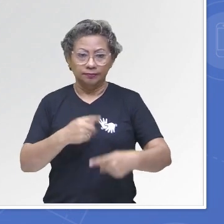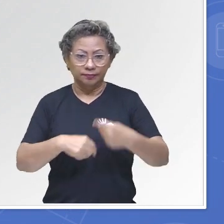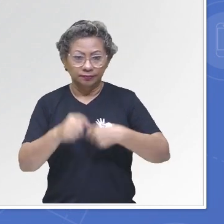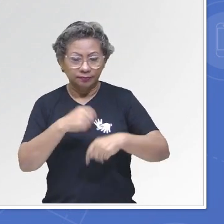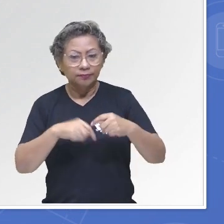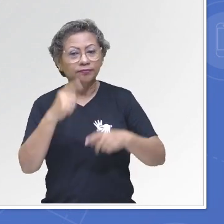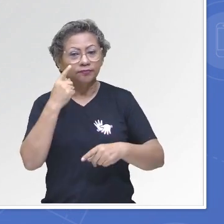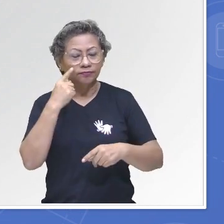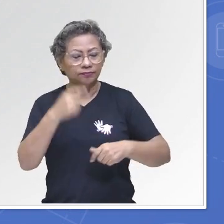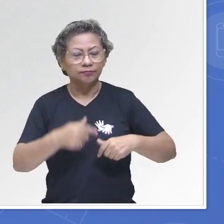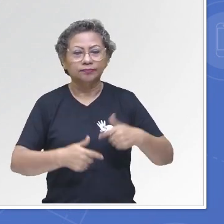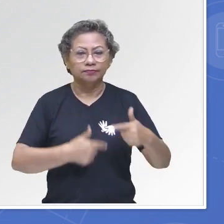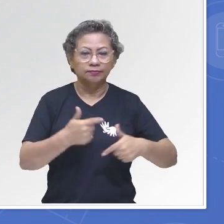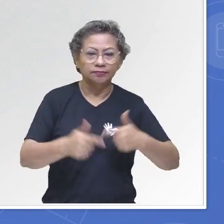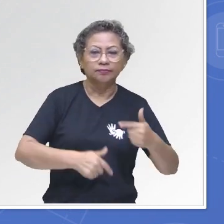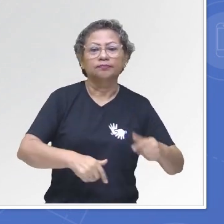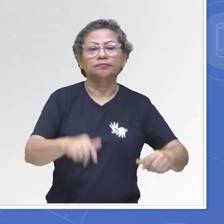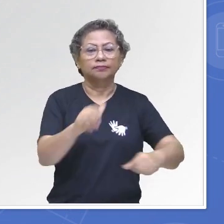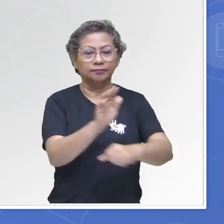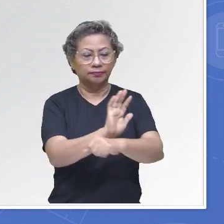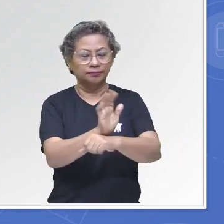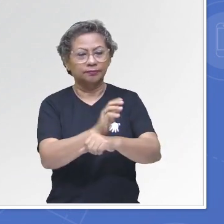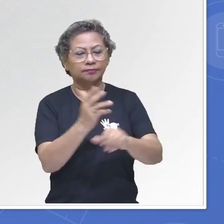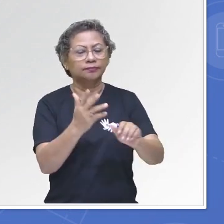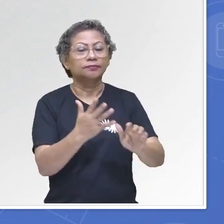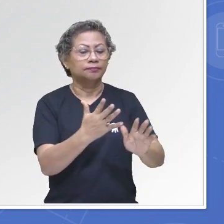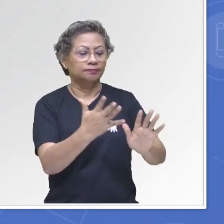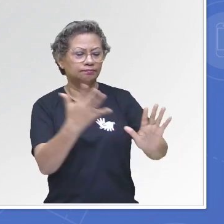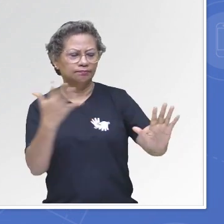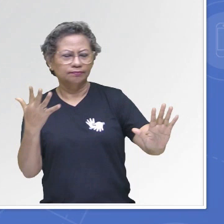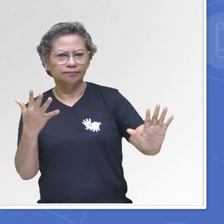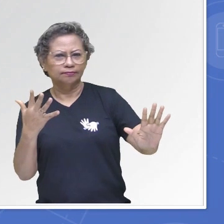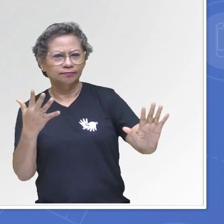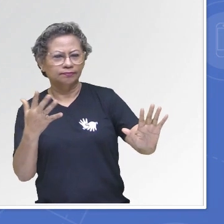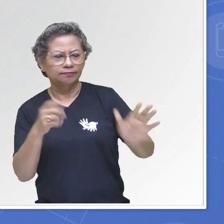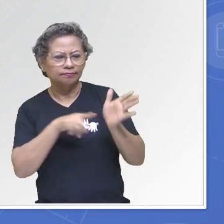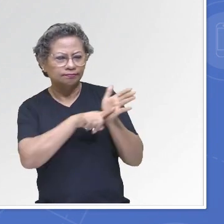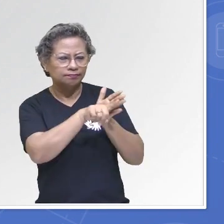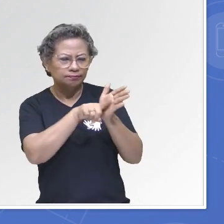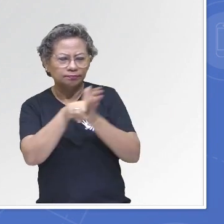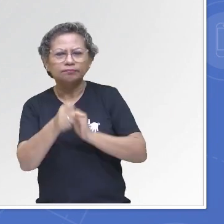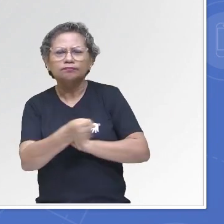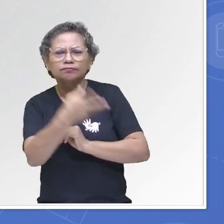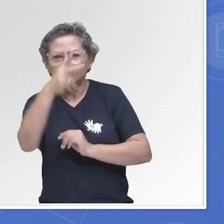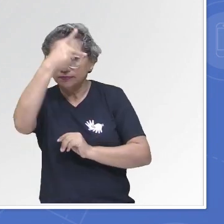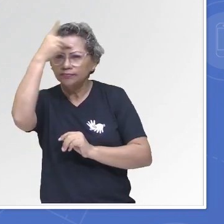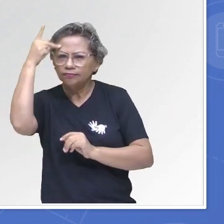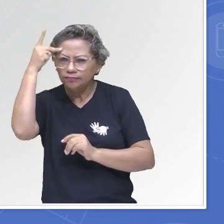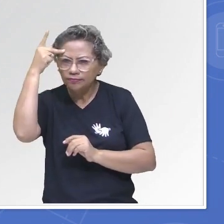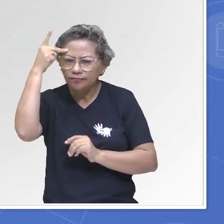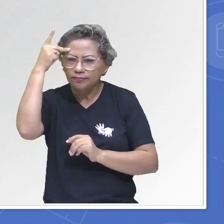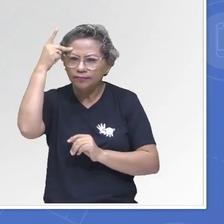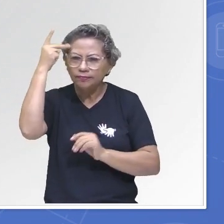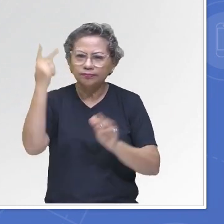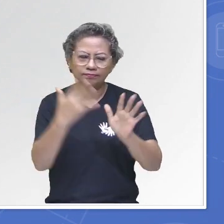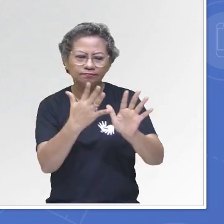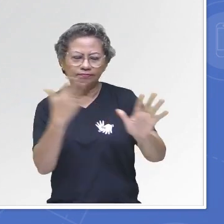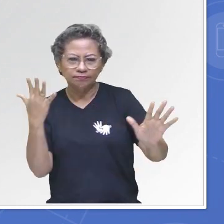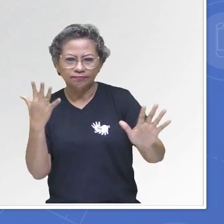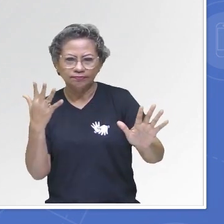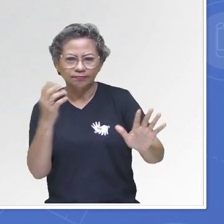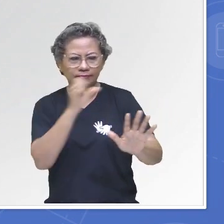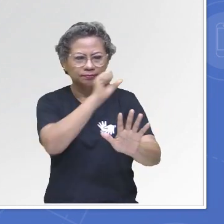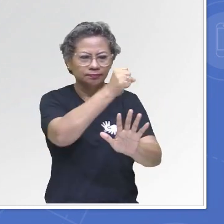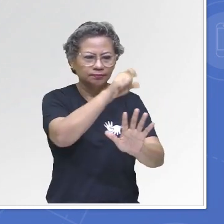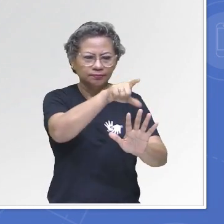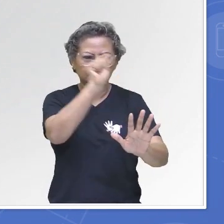uma pesquisa com as pessoas que estão na fila de espera para comprar ingresso, entrevistando uma pessoa a cada 8 presentes na